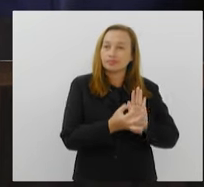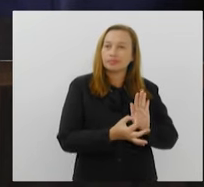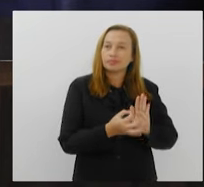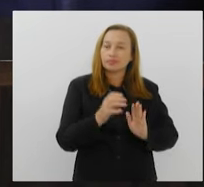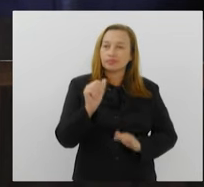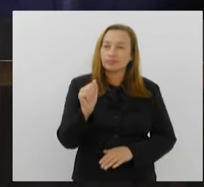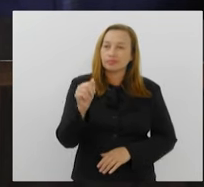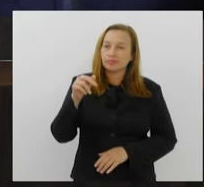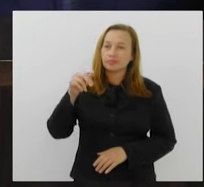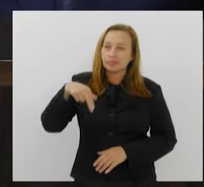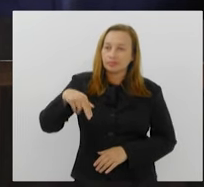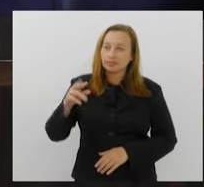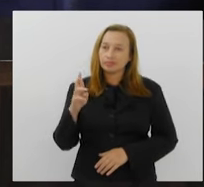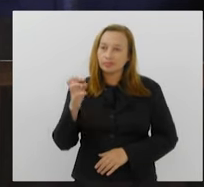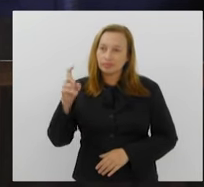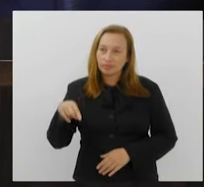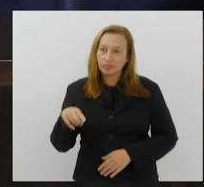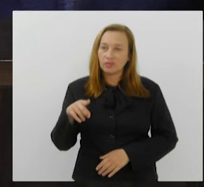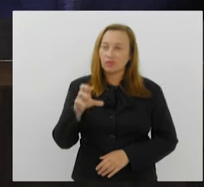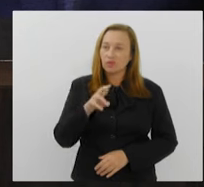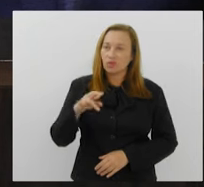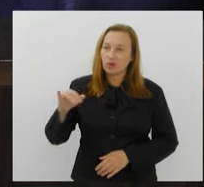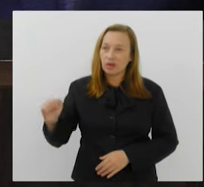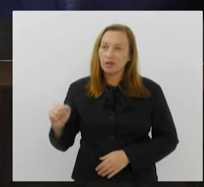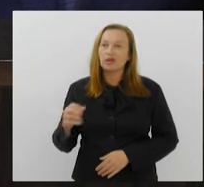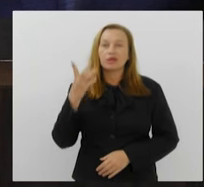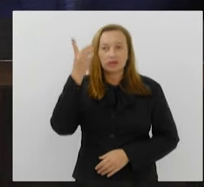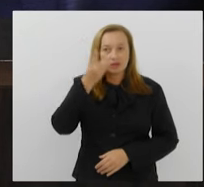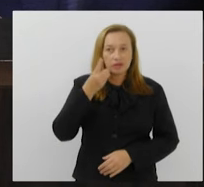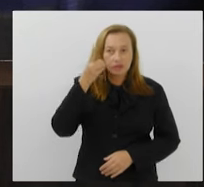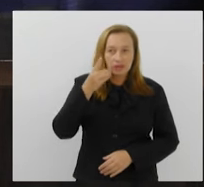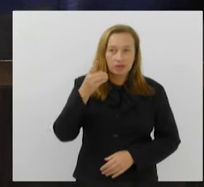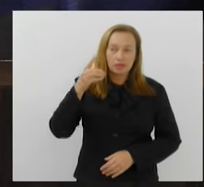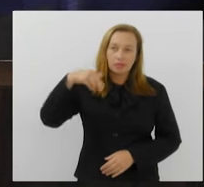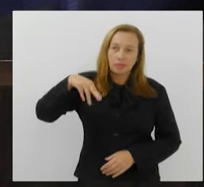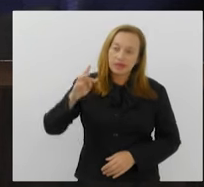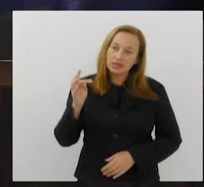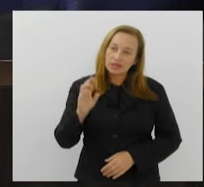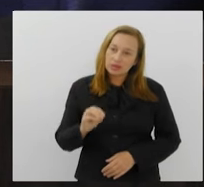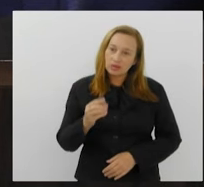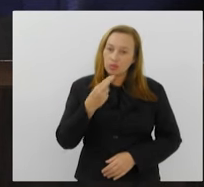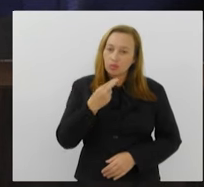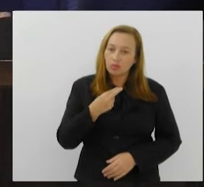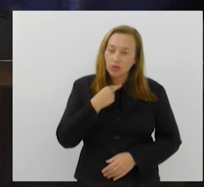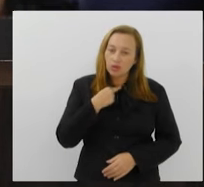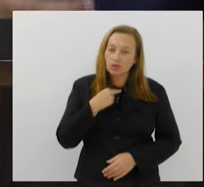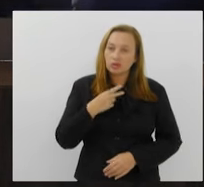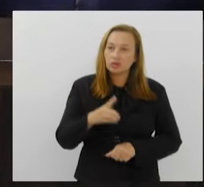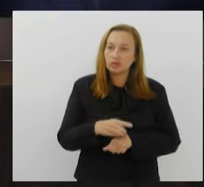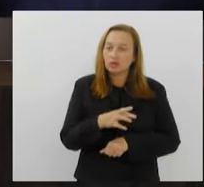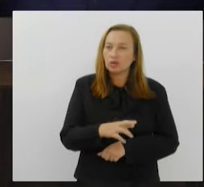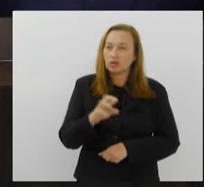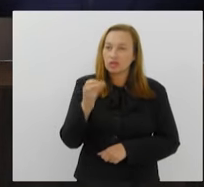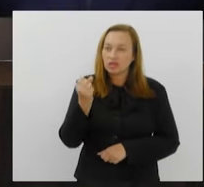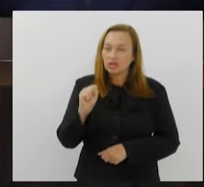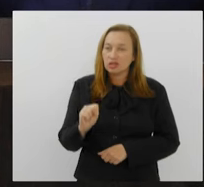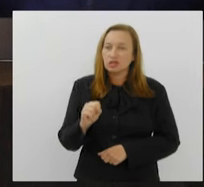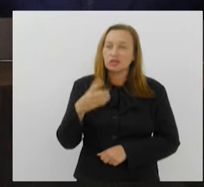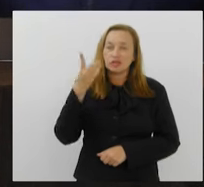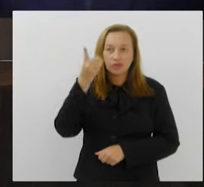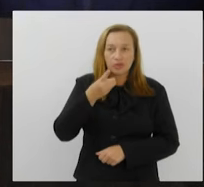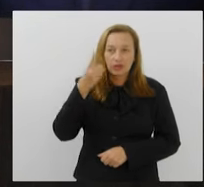Correia, deputado Carlos Macedo é coautor, deputado Dr. Serginho, deputado Renato